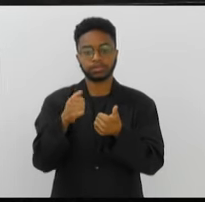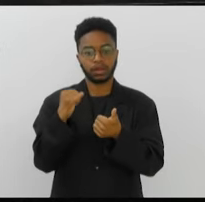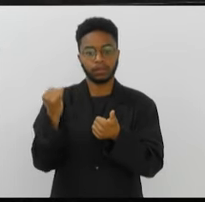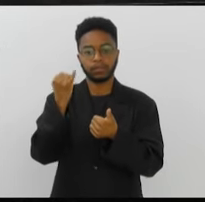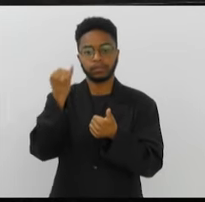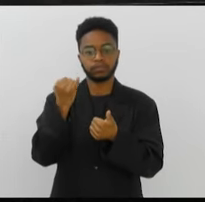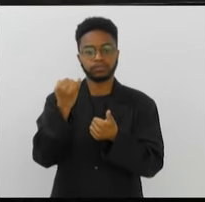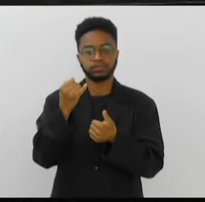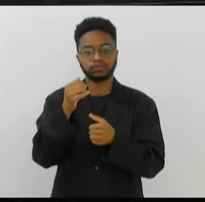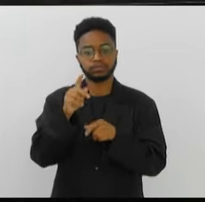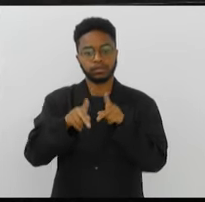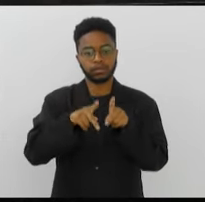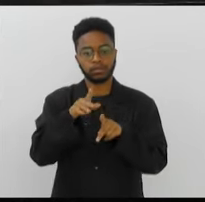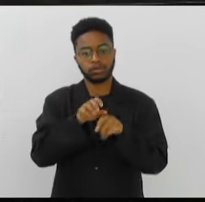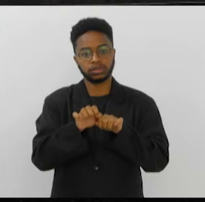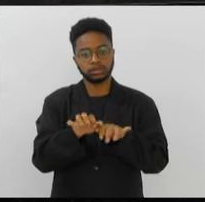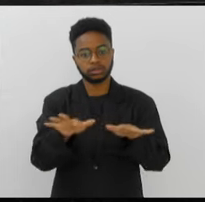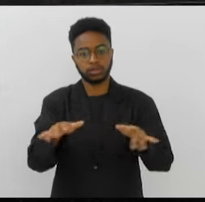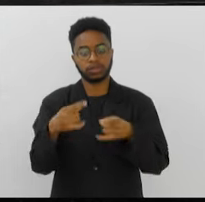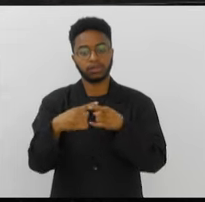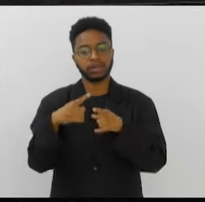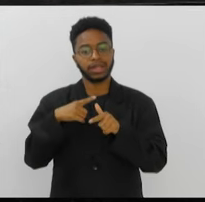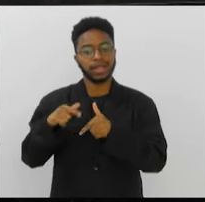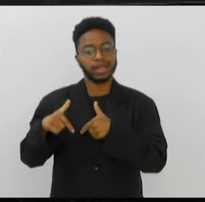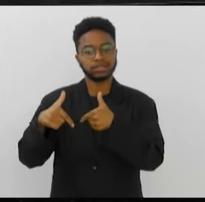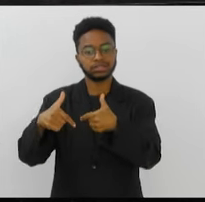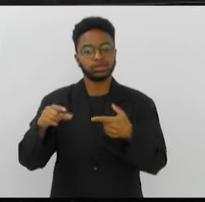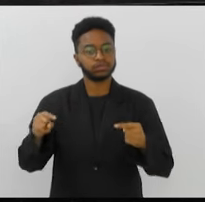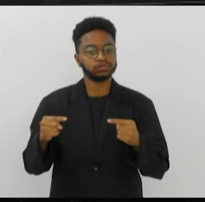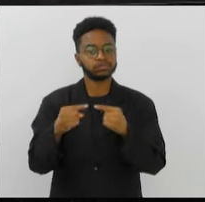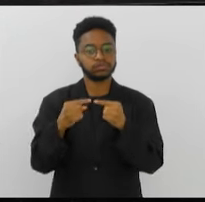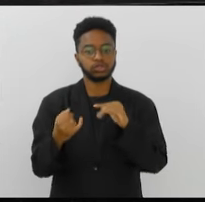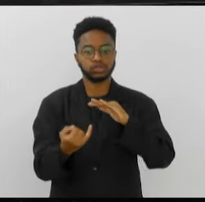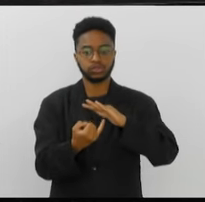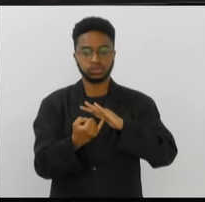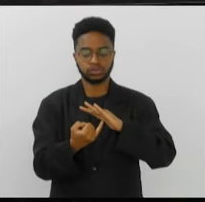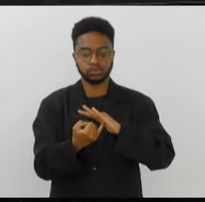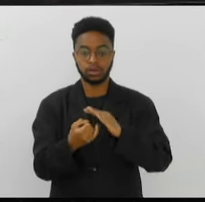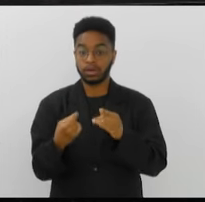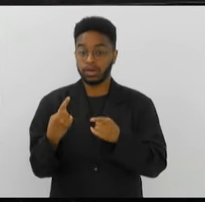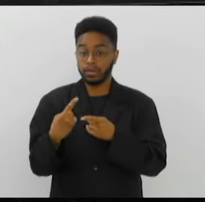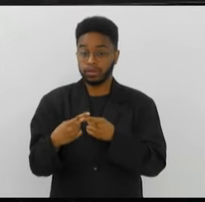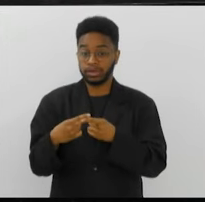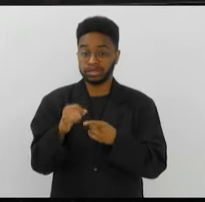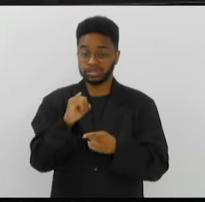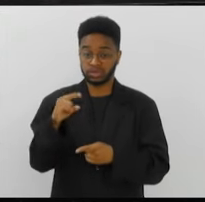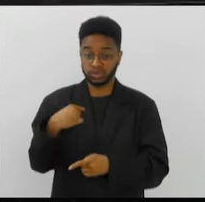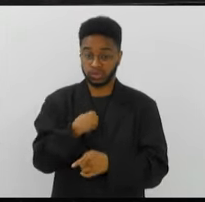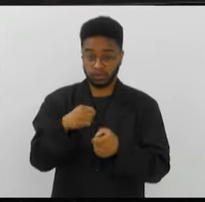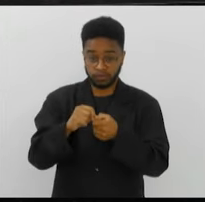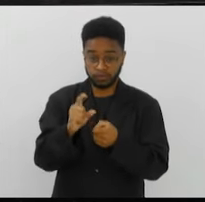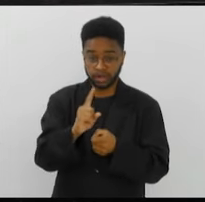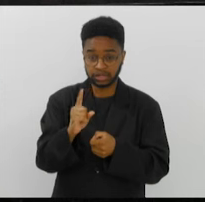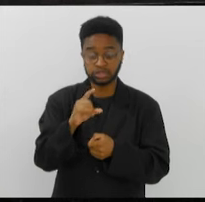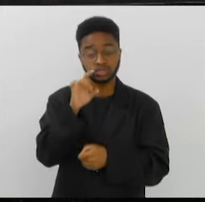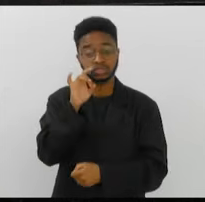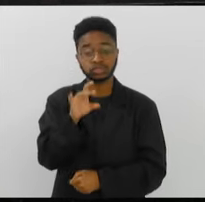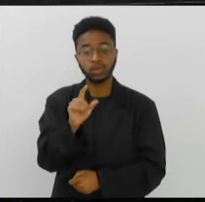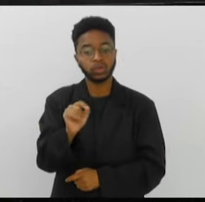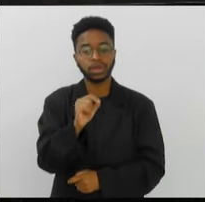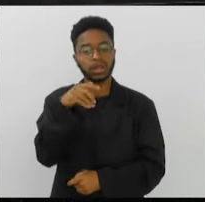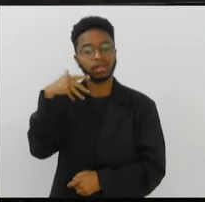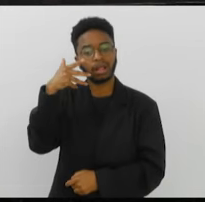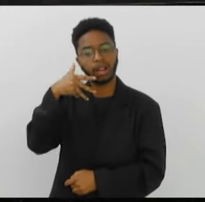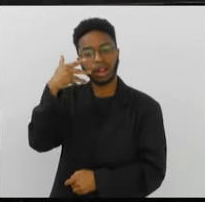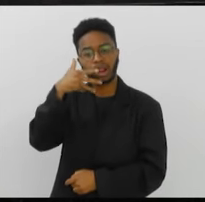a população, ações institucionais, porque senão a gente fica apenas no